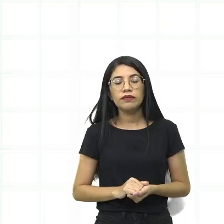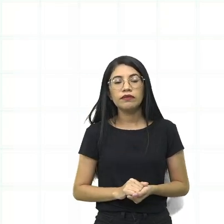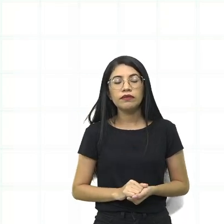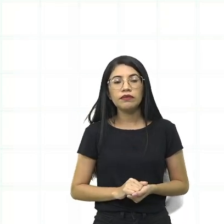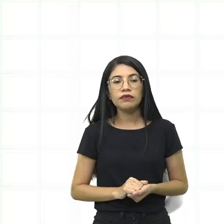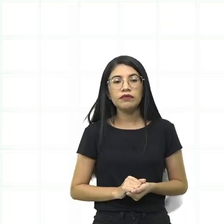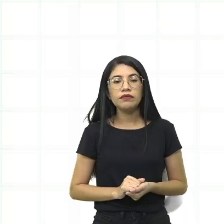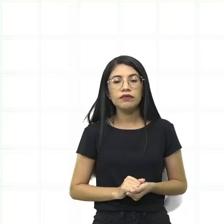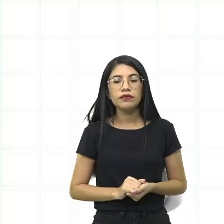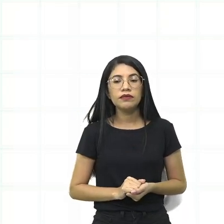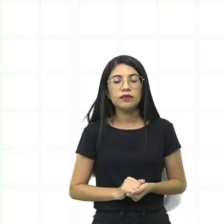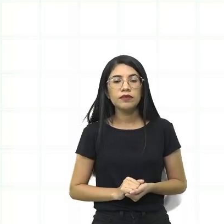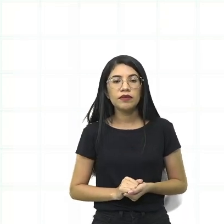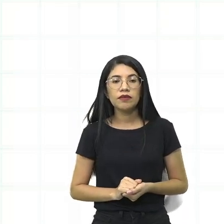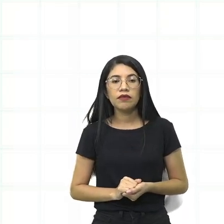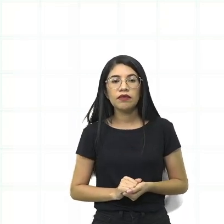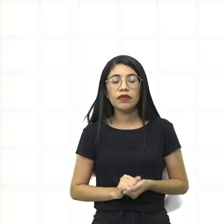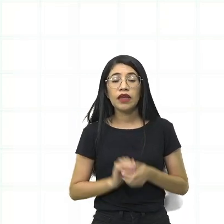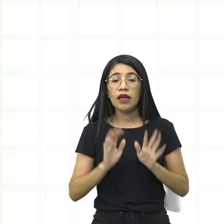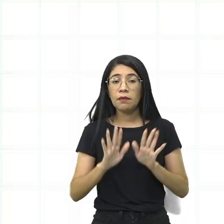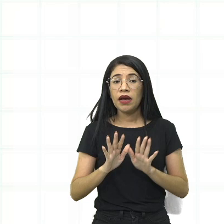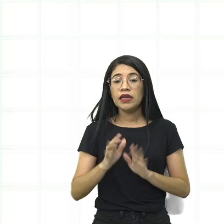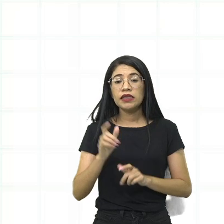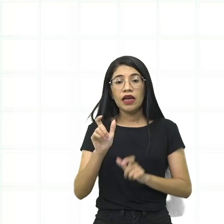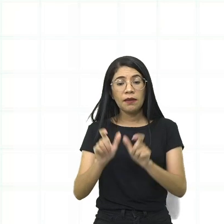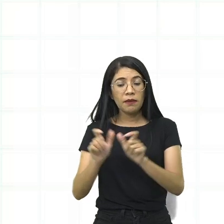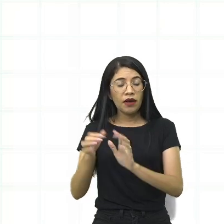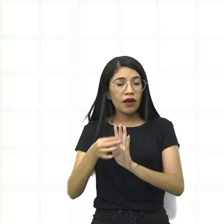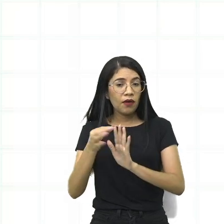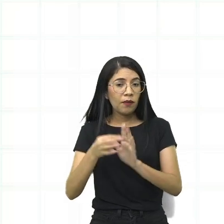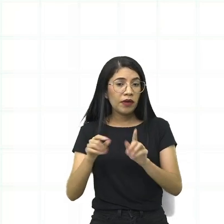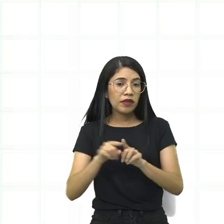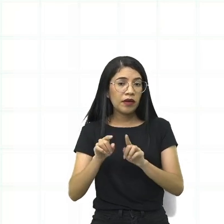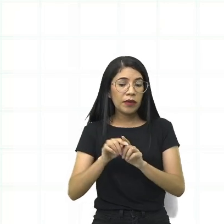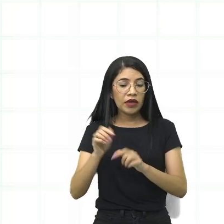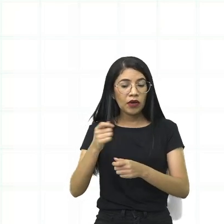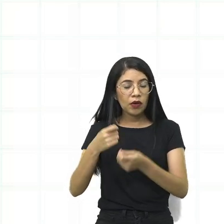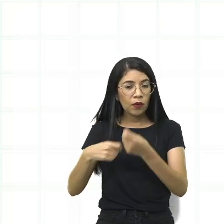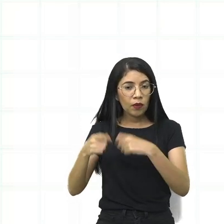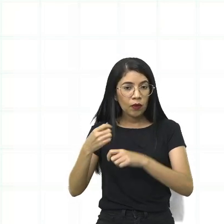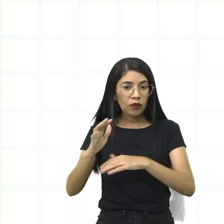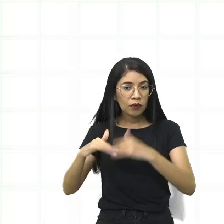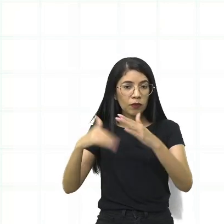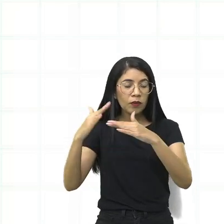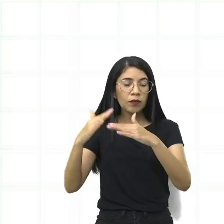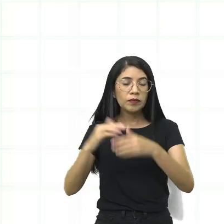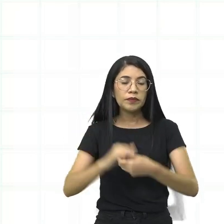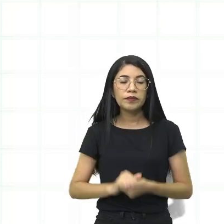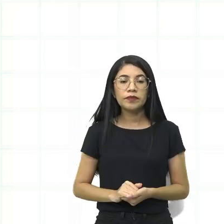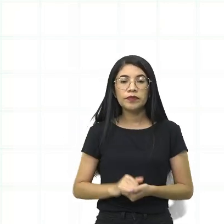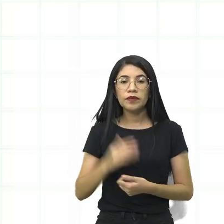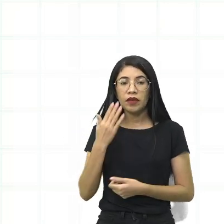ó, no entanto, outros argumentam que o desenvolvimento econômico da região,